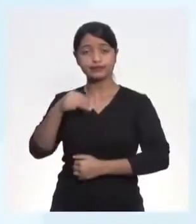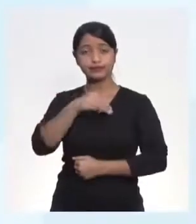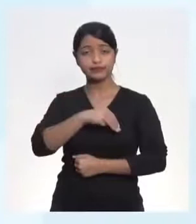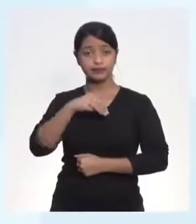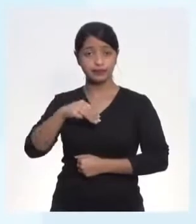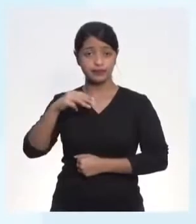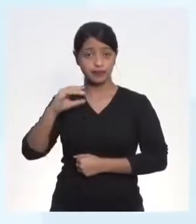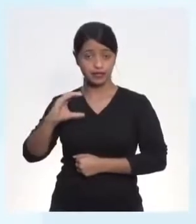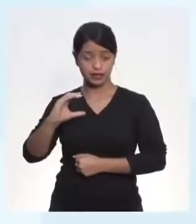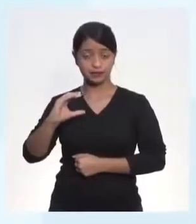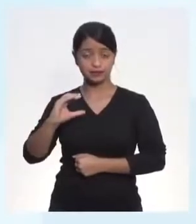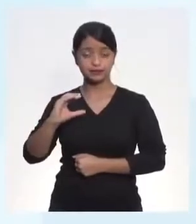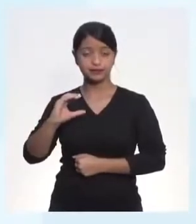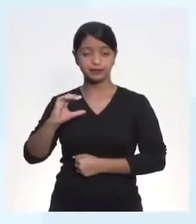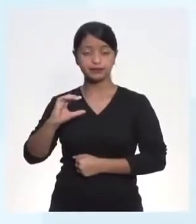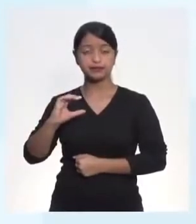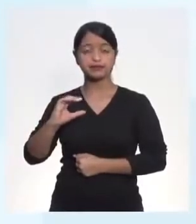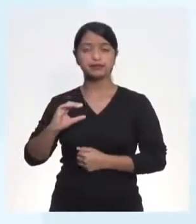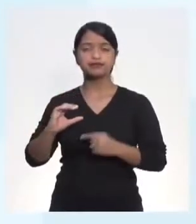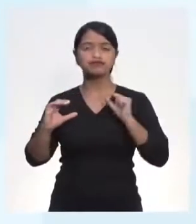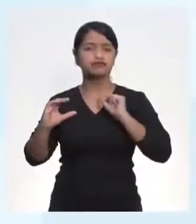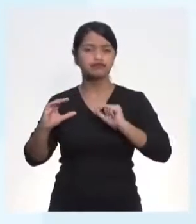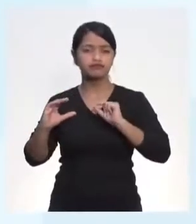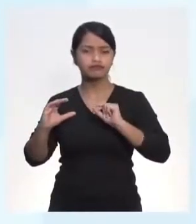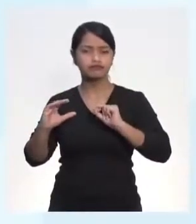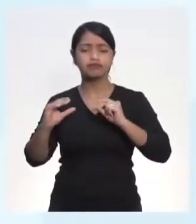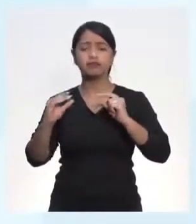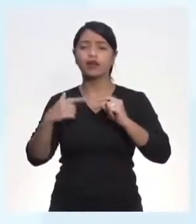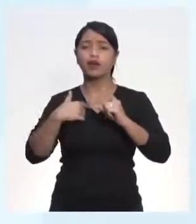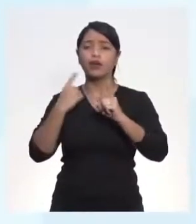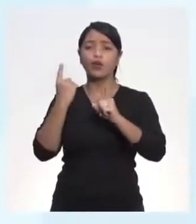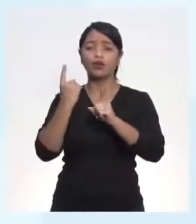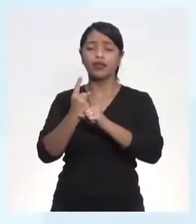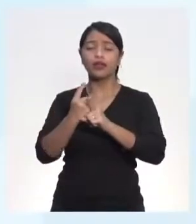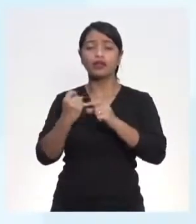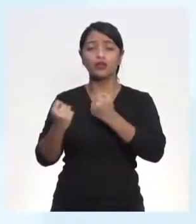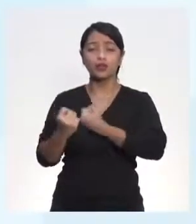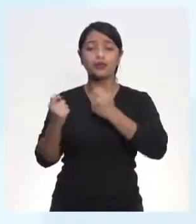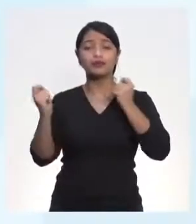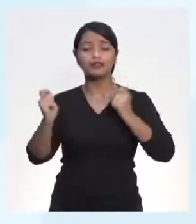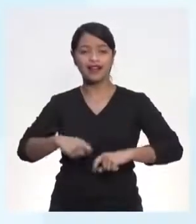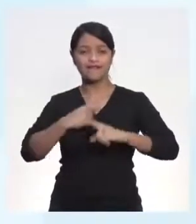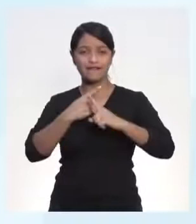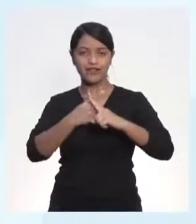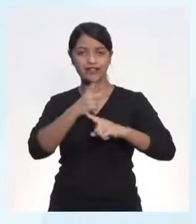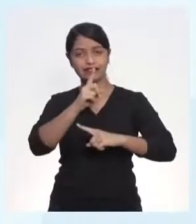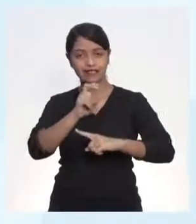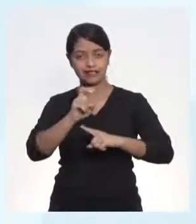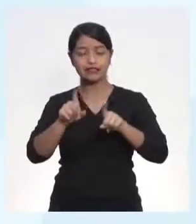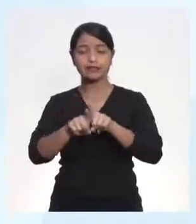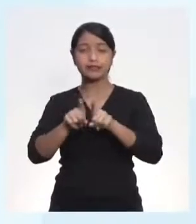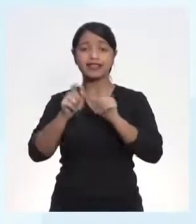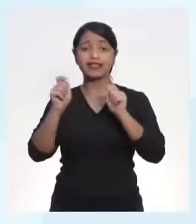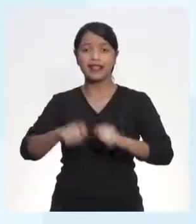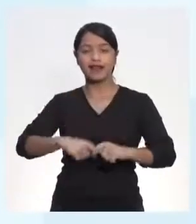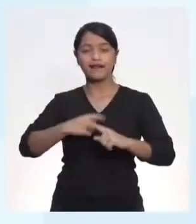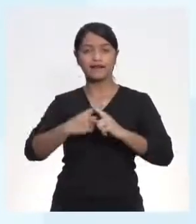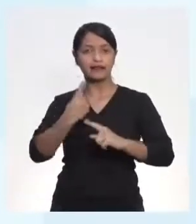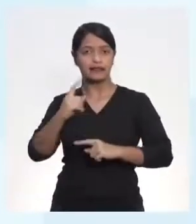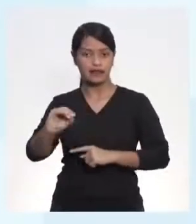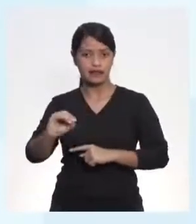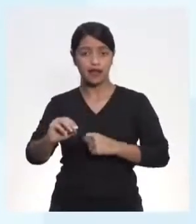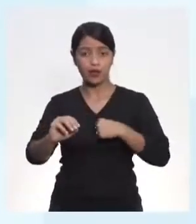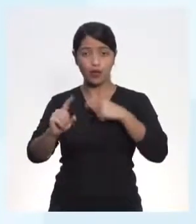comum. Então, eu encontrava lá os múltiplos entre 15 e 10, né? Que foi o objetivo ali. Então, eu